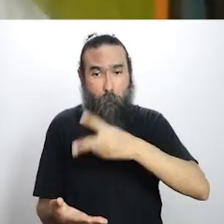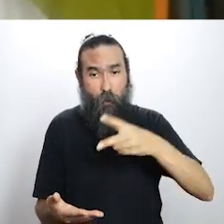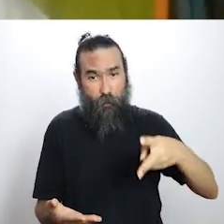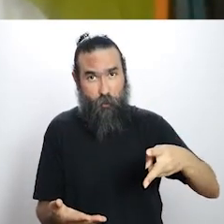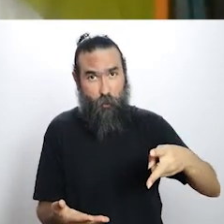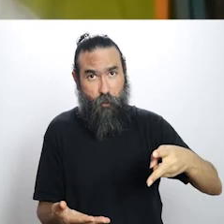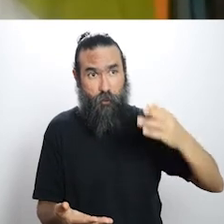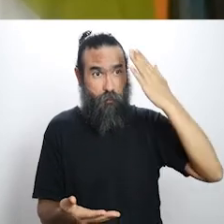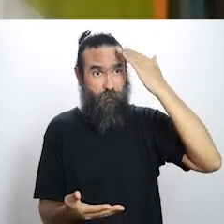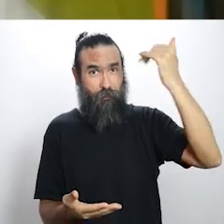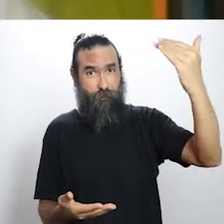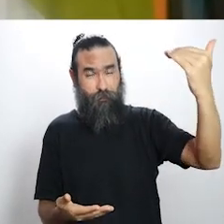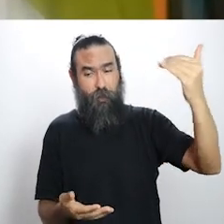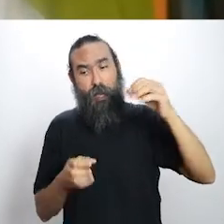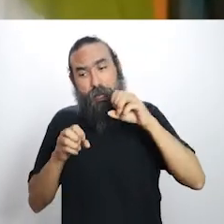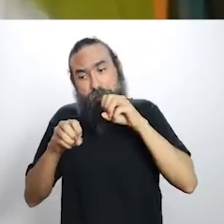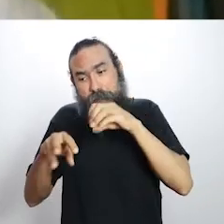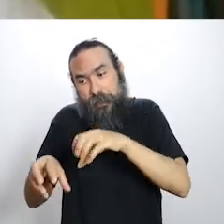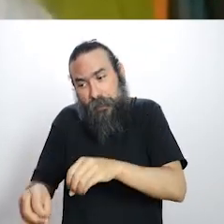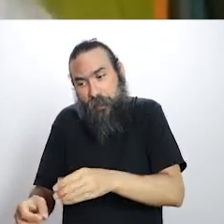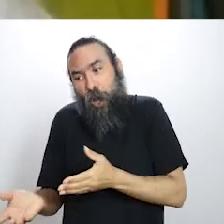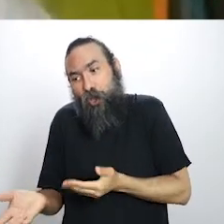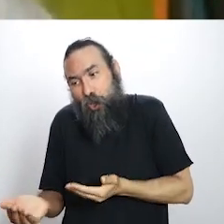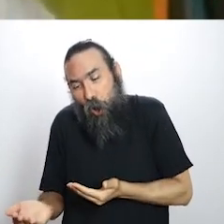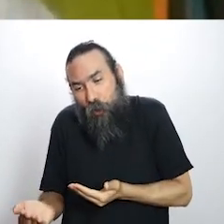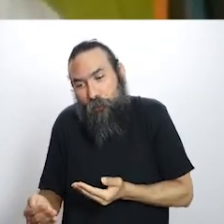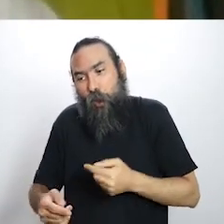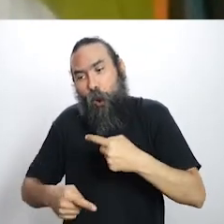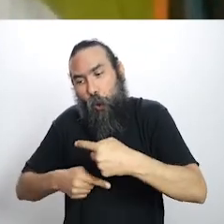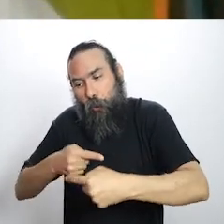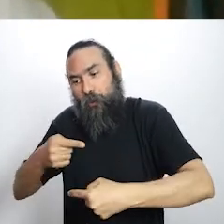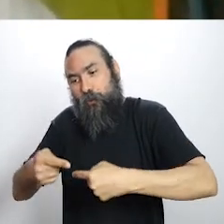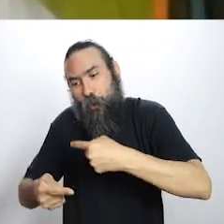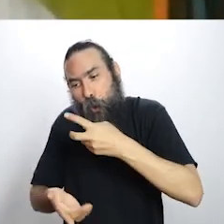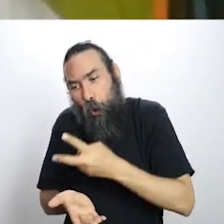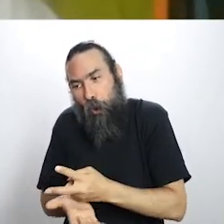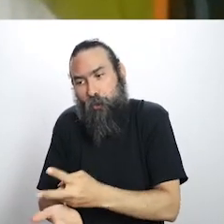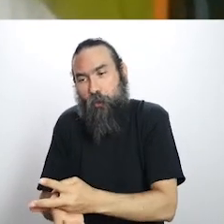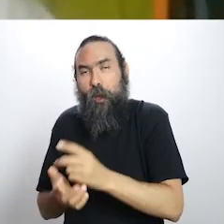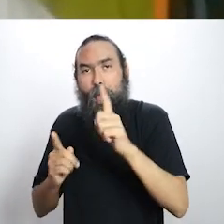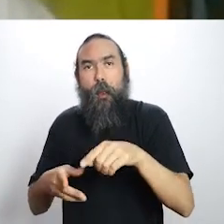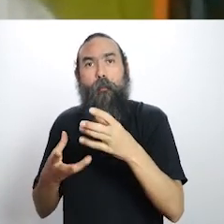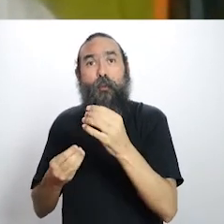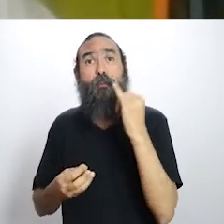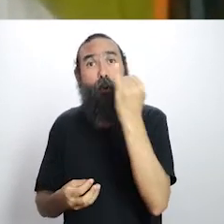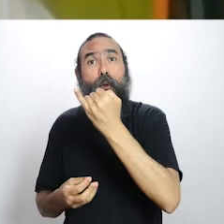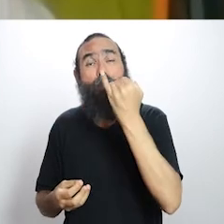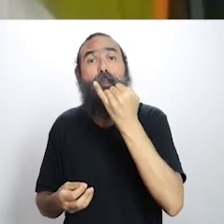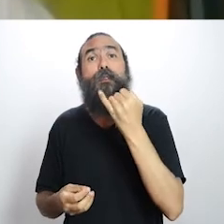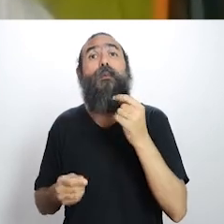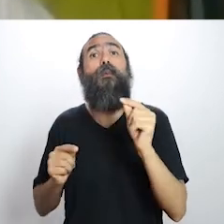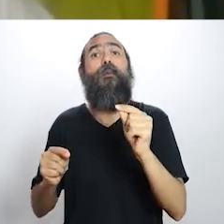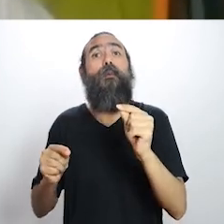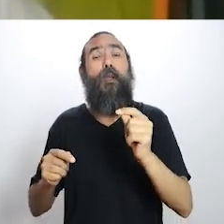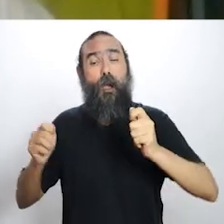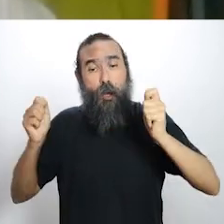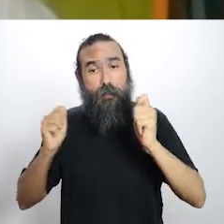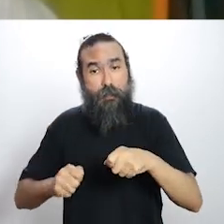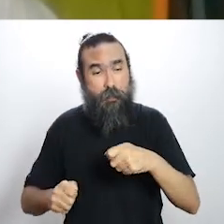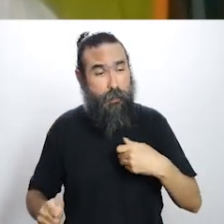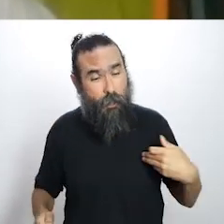mestres que vão passando isso para os mais jovens. Essa passagem é muito importante para que a gente consiga